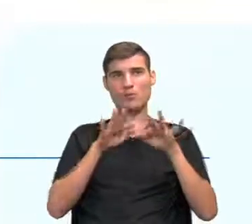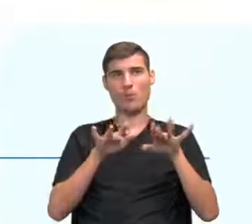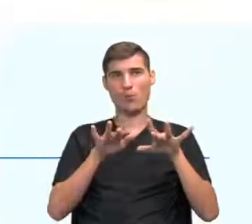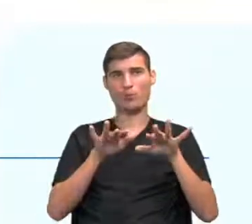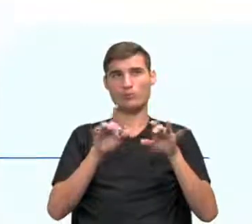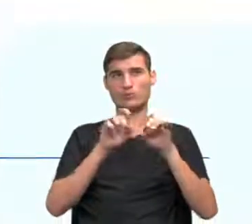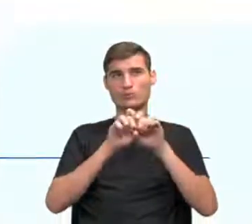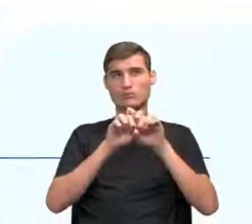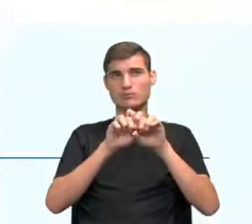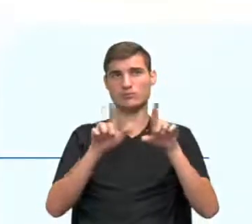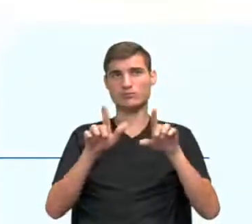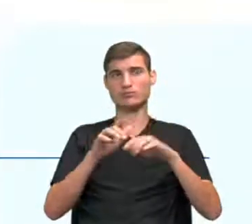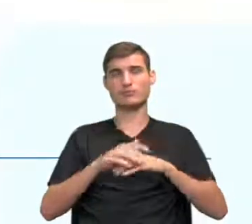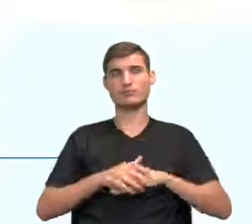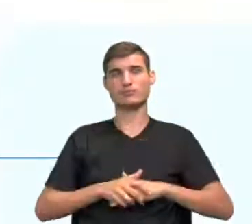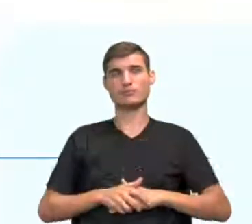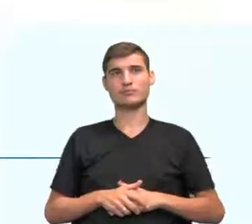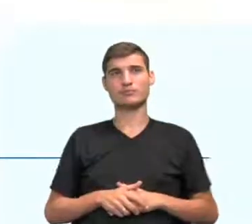aqui.